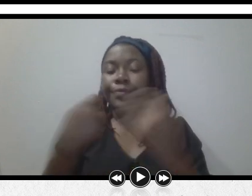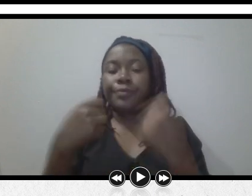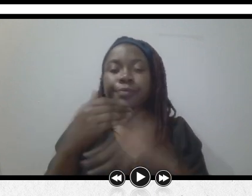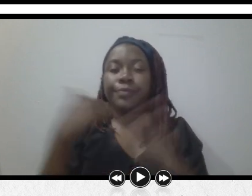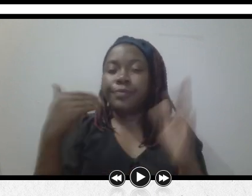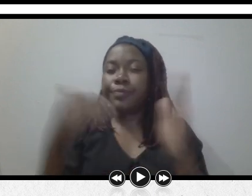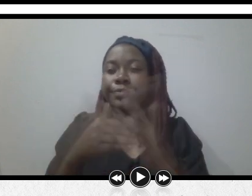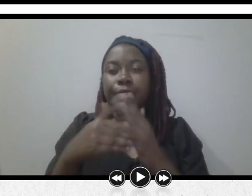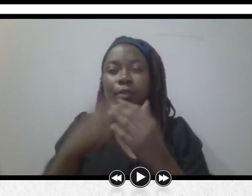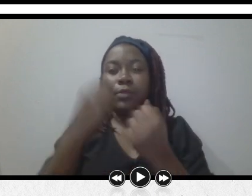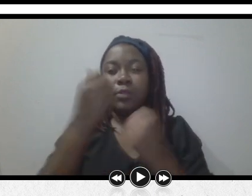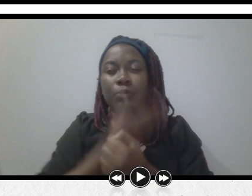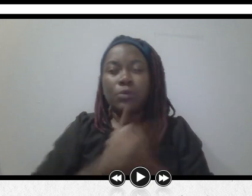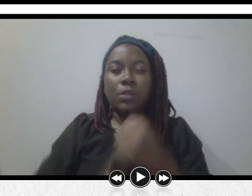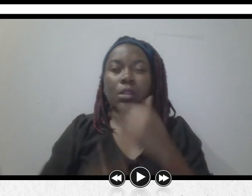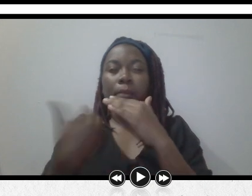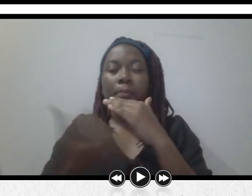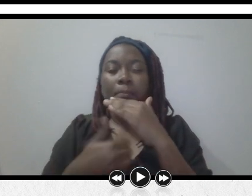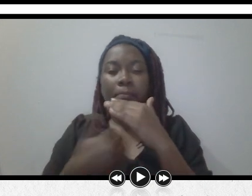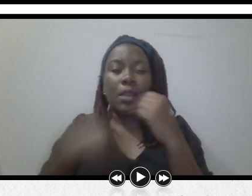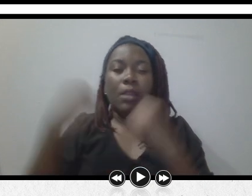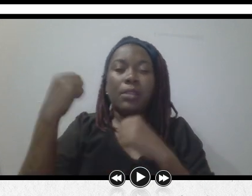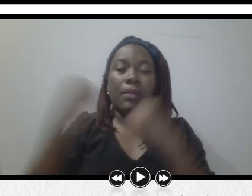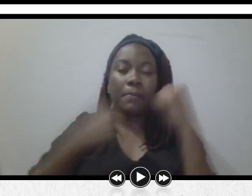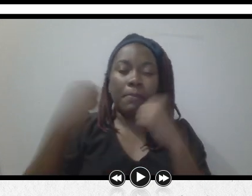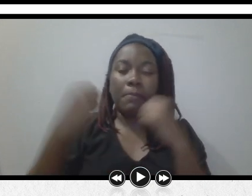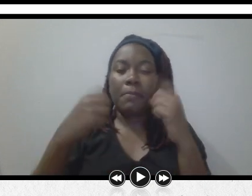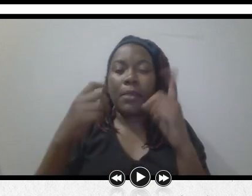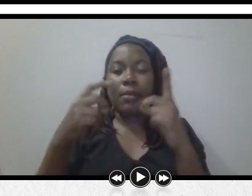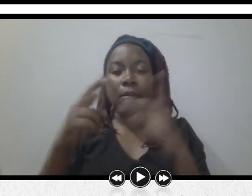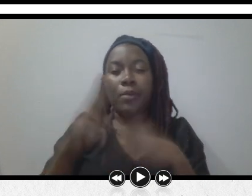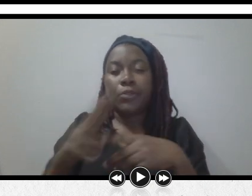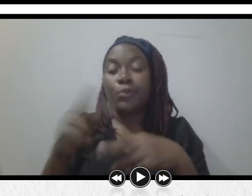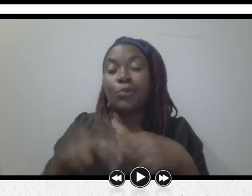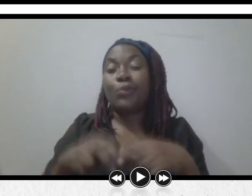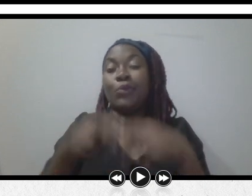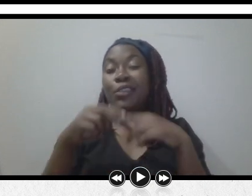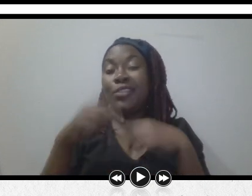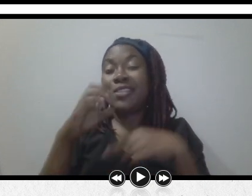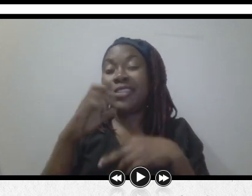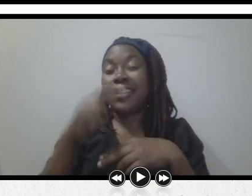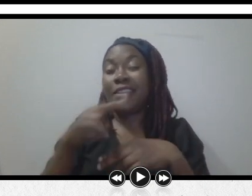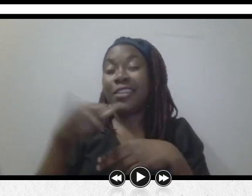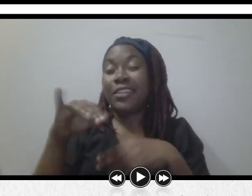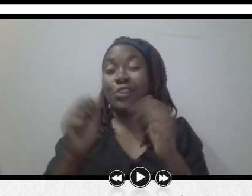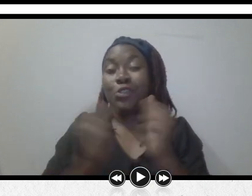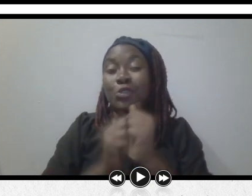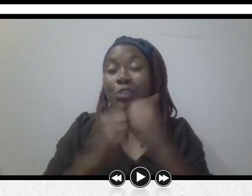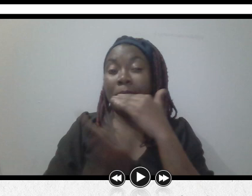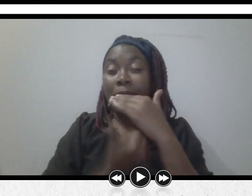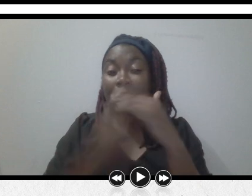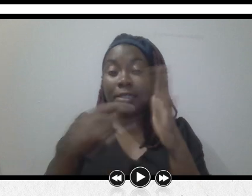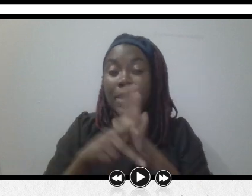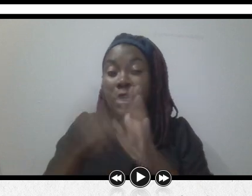essa transformação precisa ser de todos: poder público, empresas, academia e mercado consumidor. É por